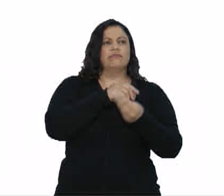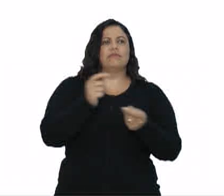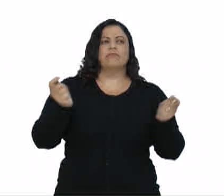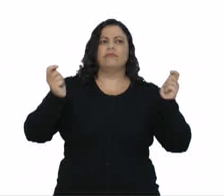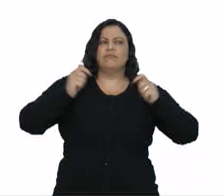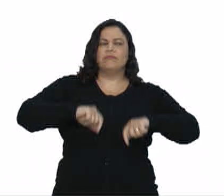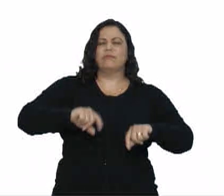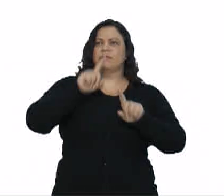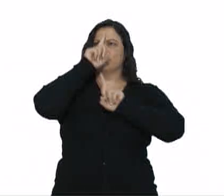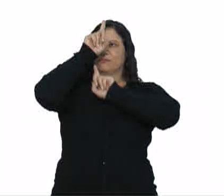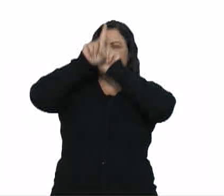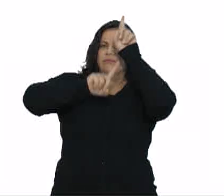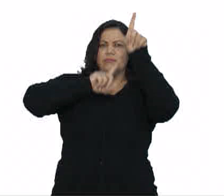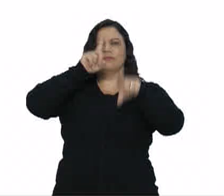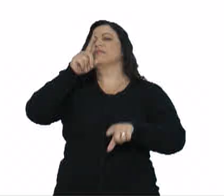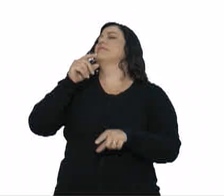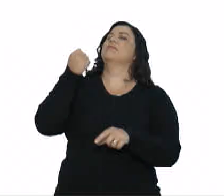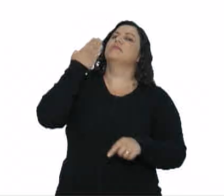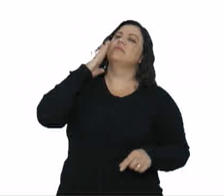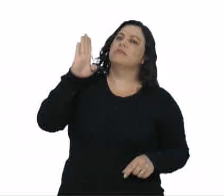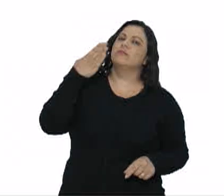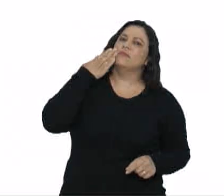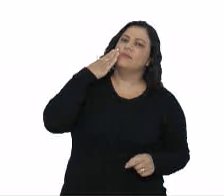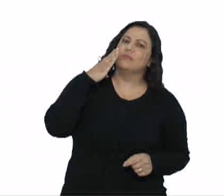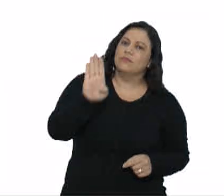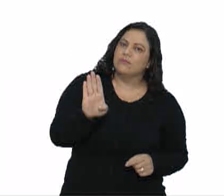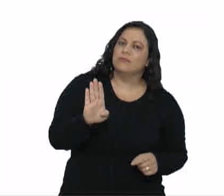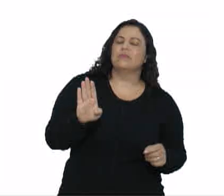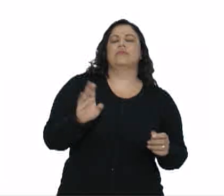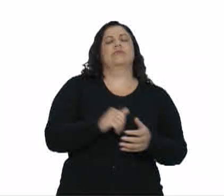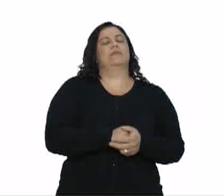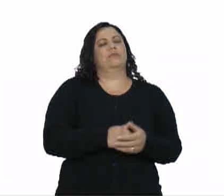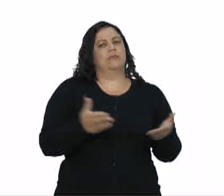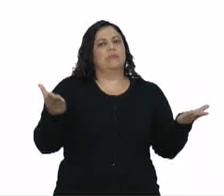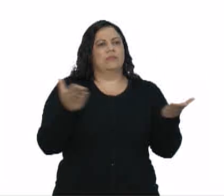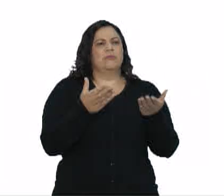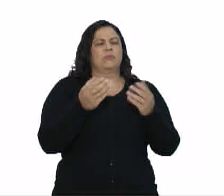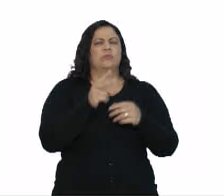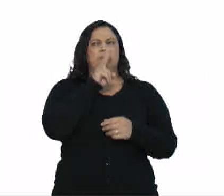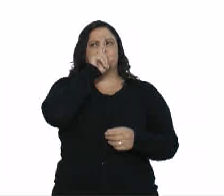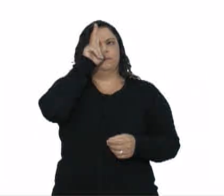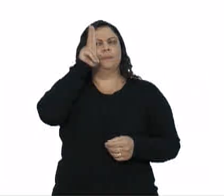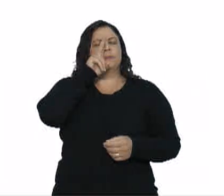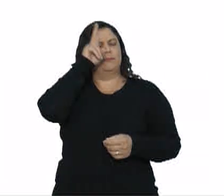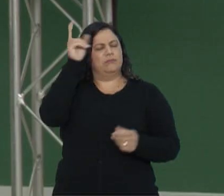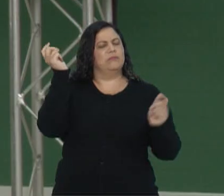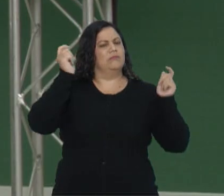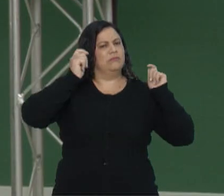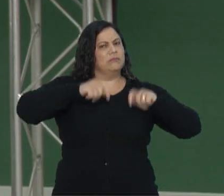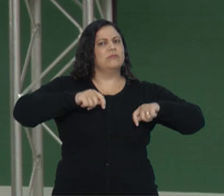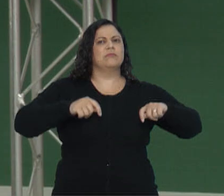a ideia do azul, que a gente não tinha tão forte lá no barroco, né? E a gente, no europeu,